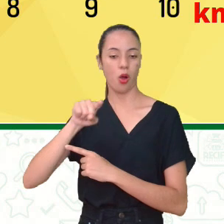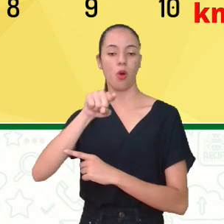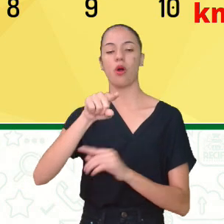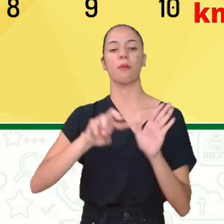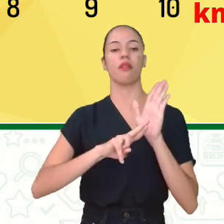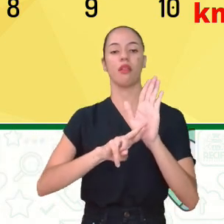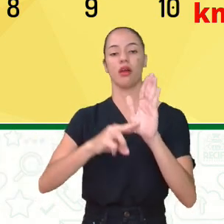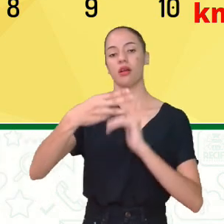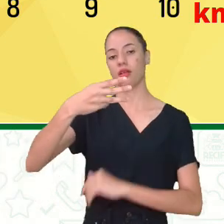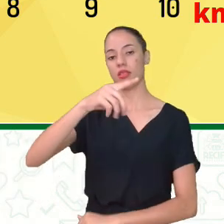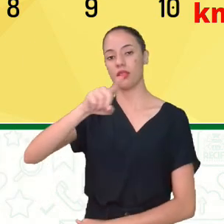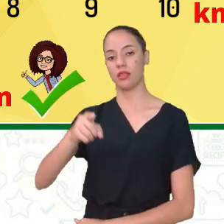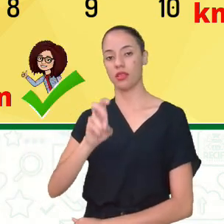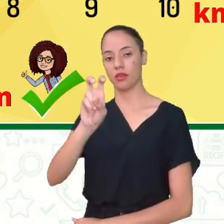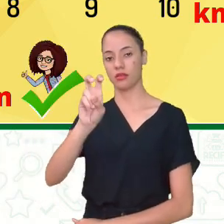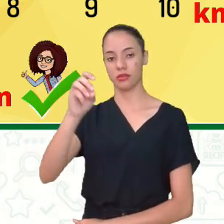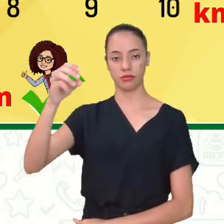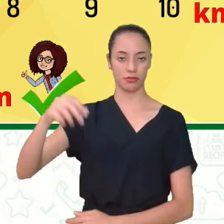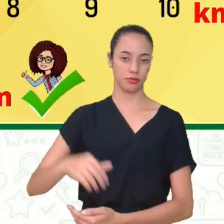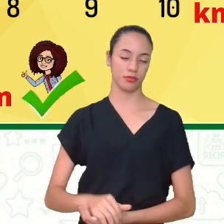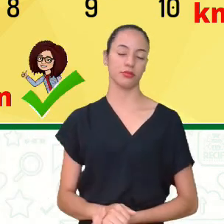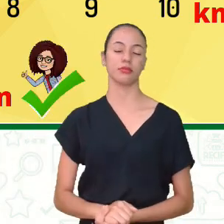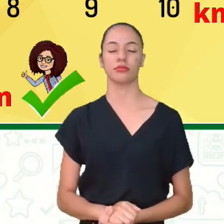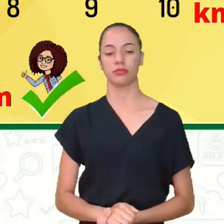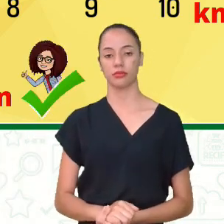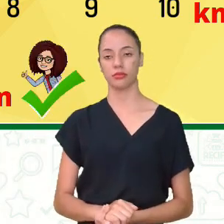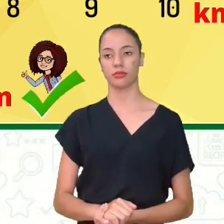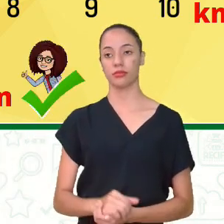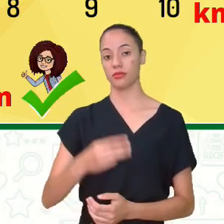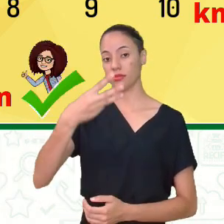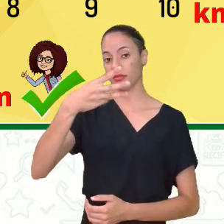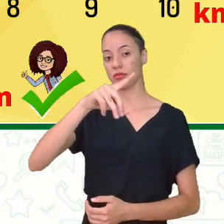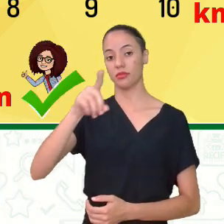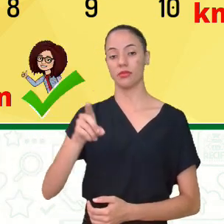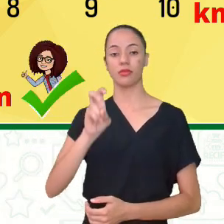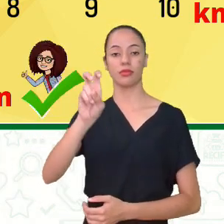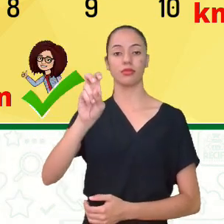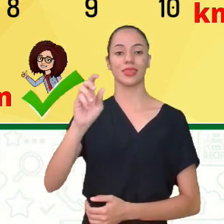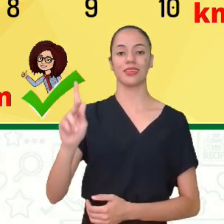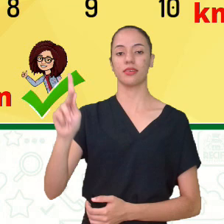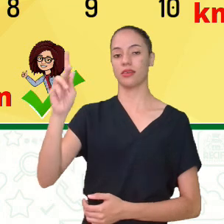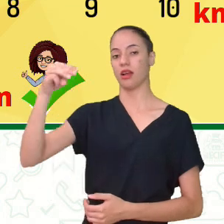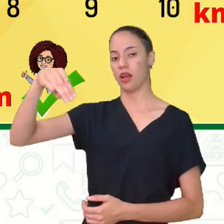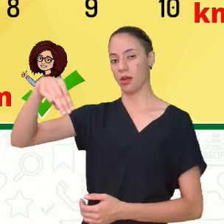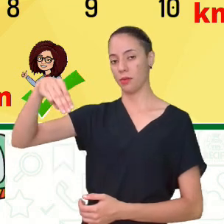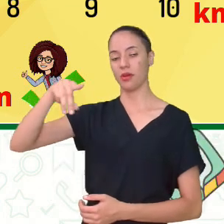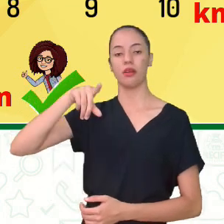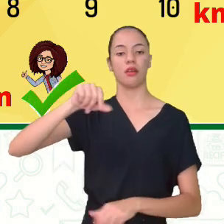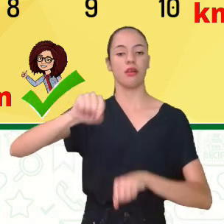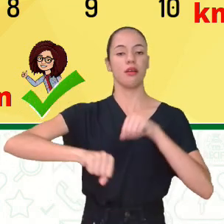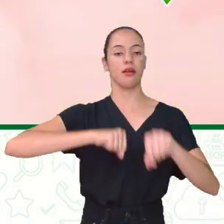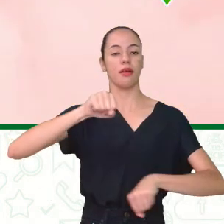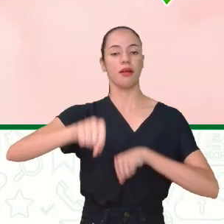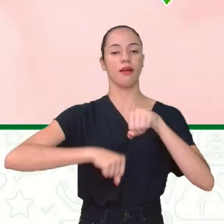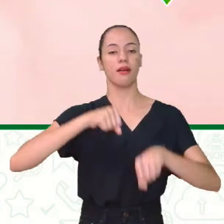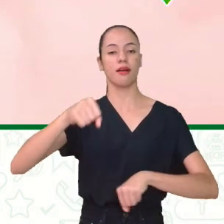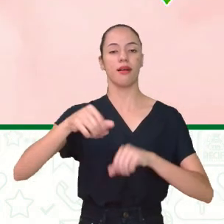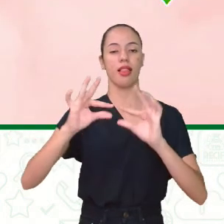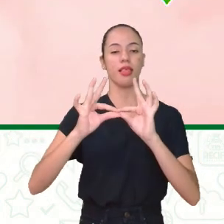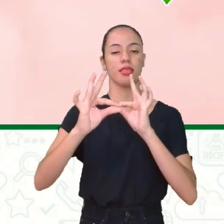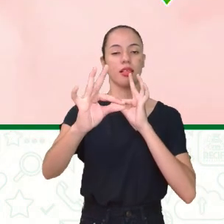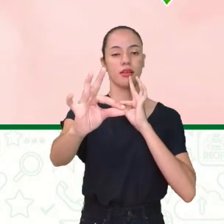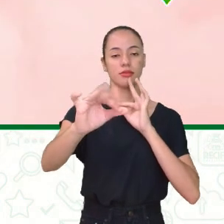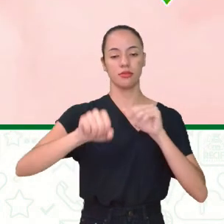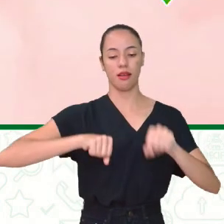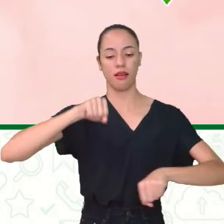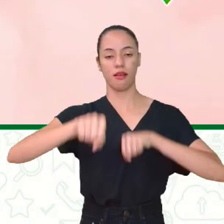3,5, certo? Então, 3,5 quilômetros foi o que ele percorreu,